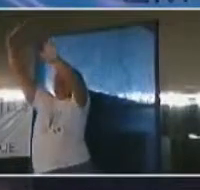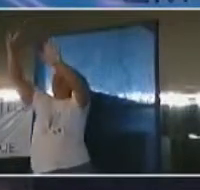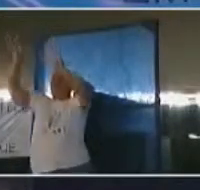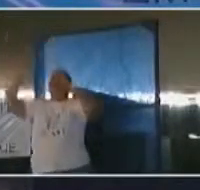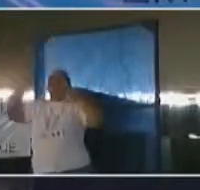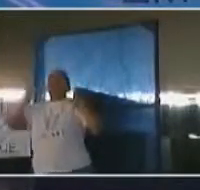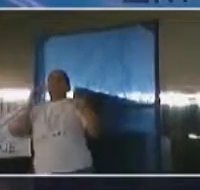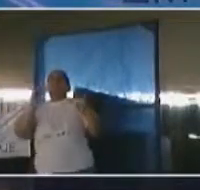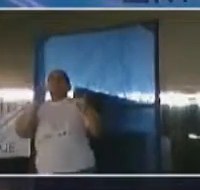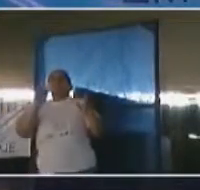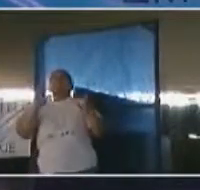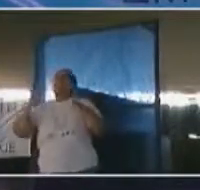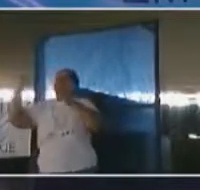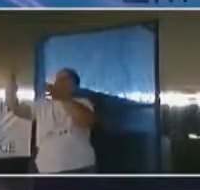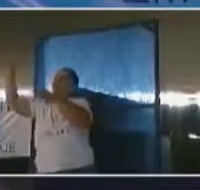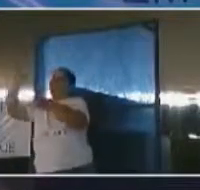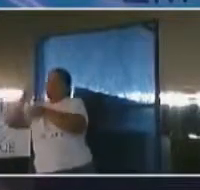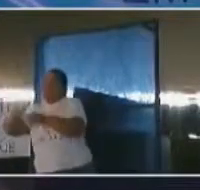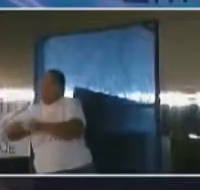e salva.